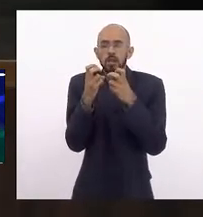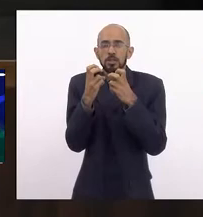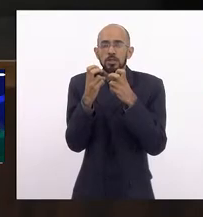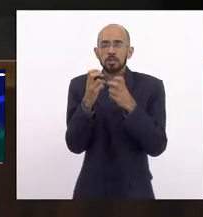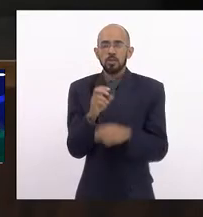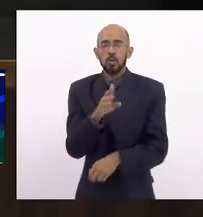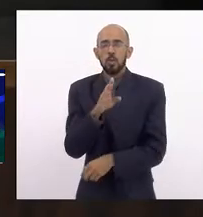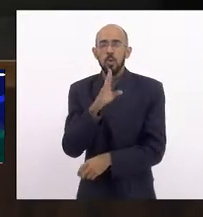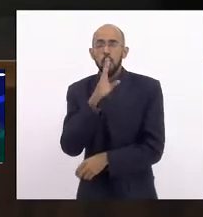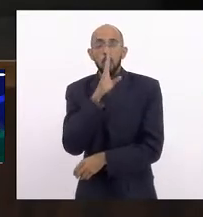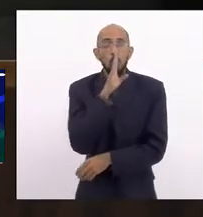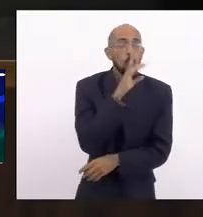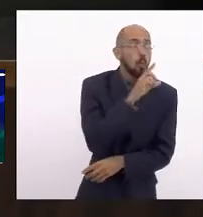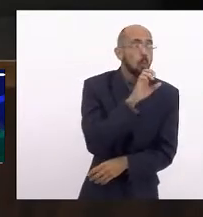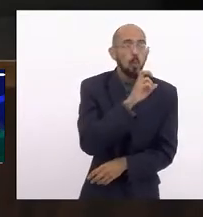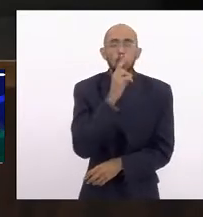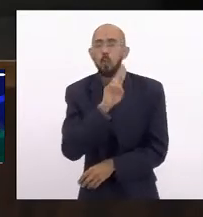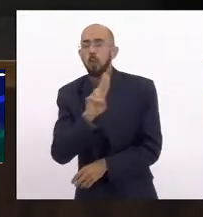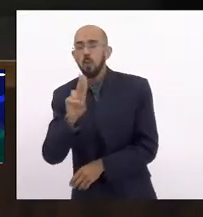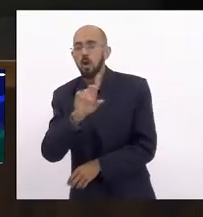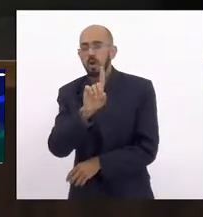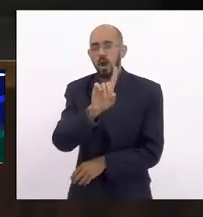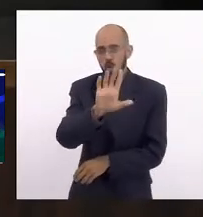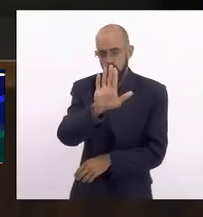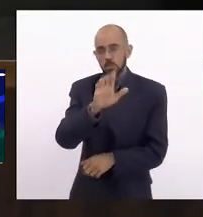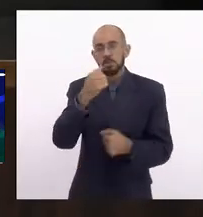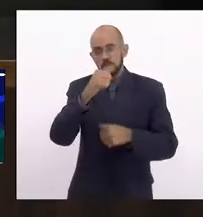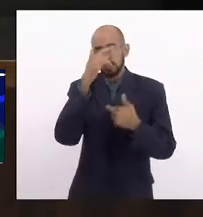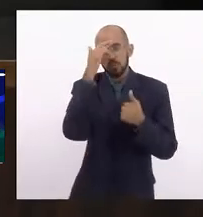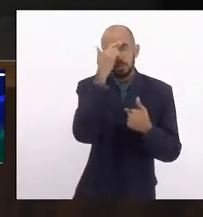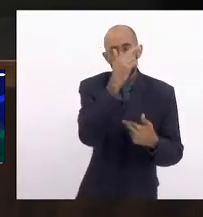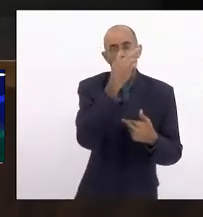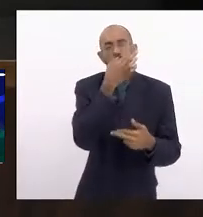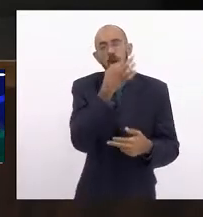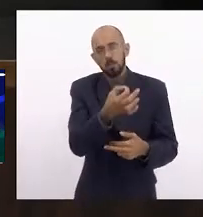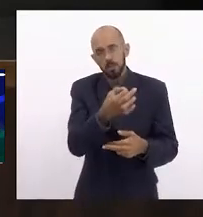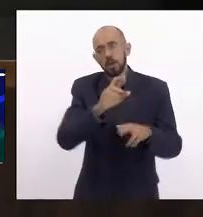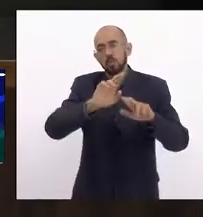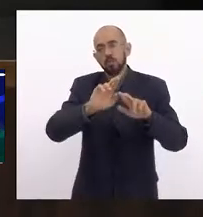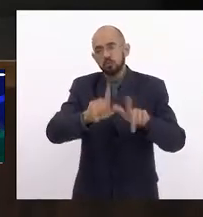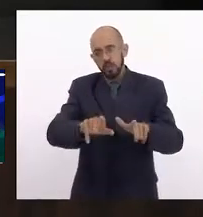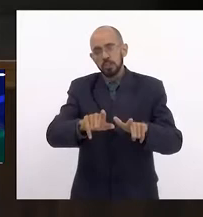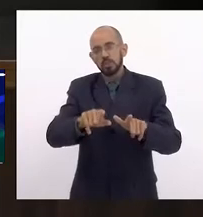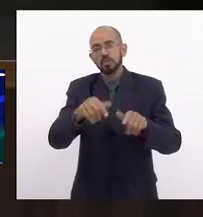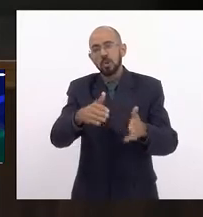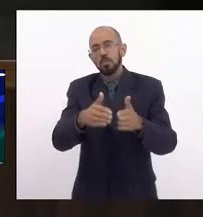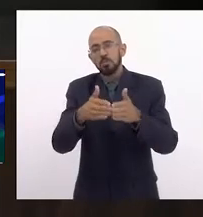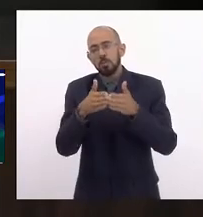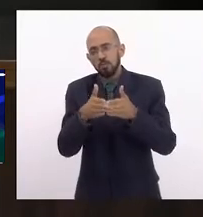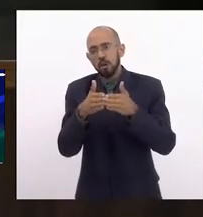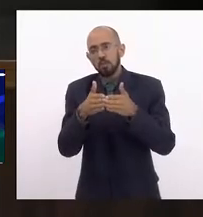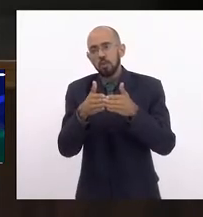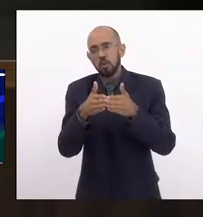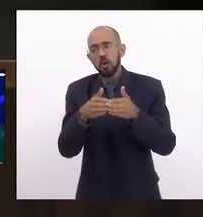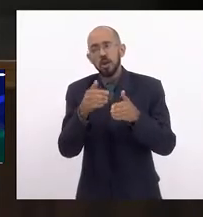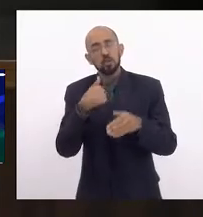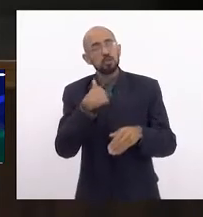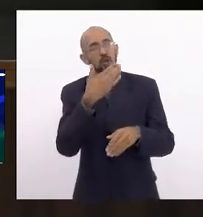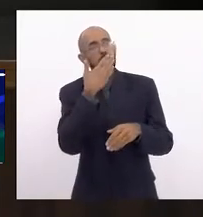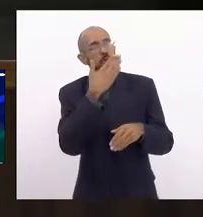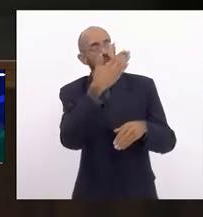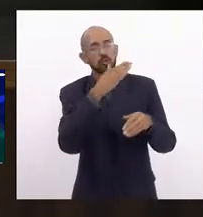precisamos respeitar as opiniões diferentes Somos um povo ordeiro então por favor eu sou nos